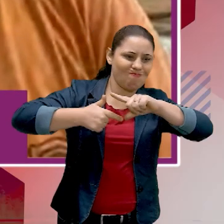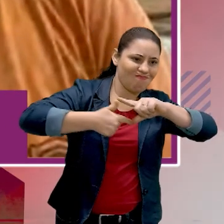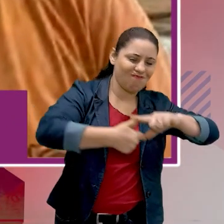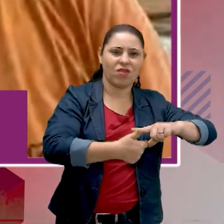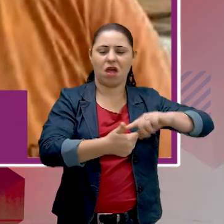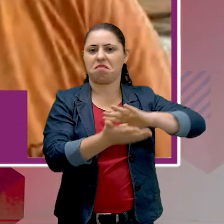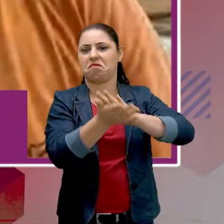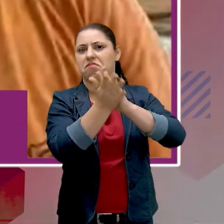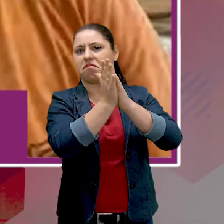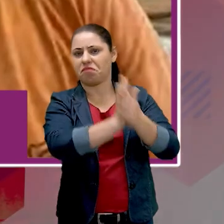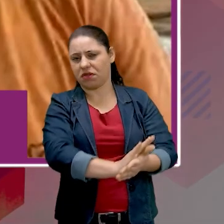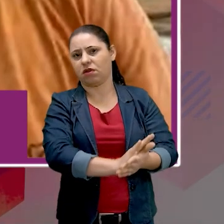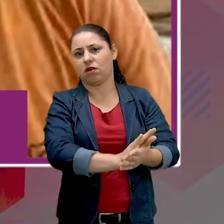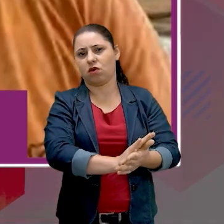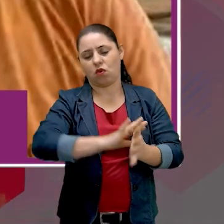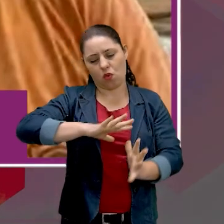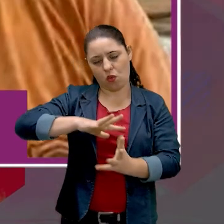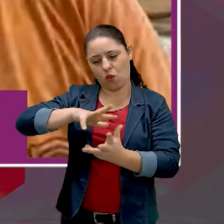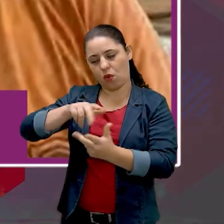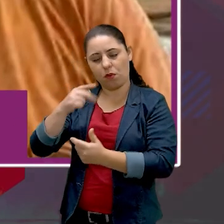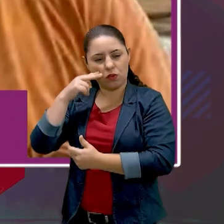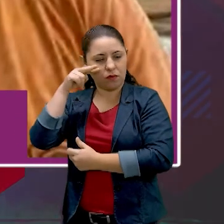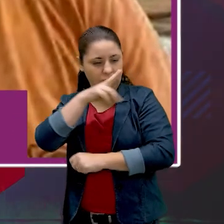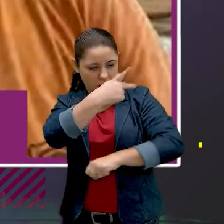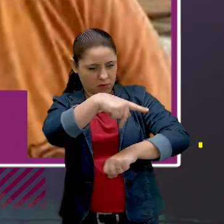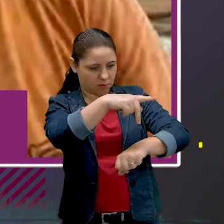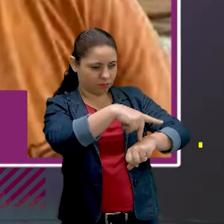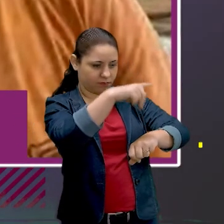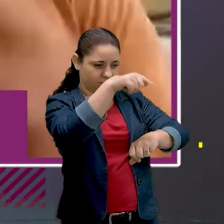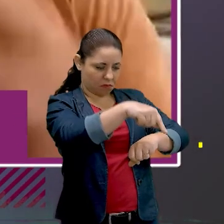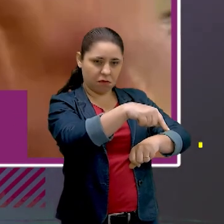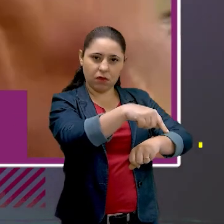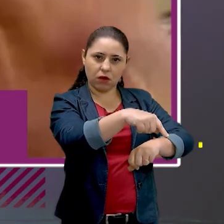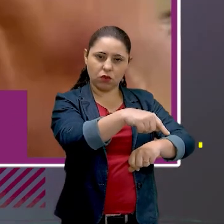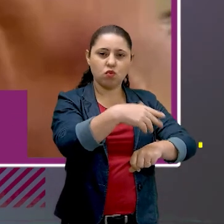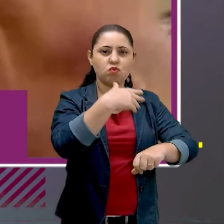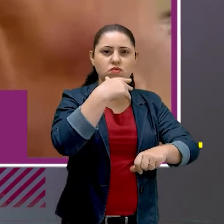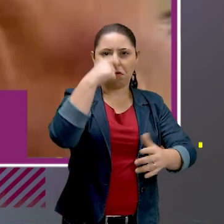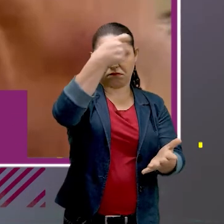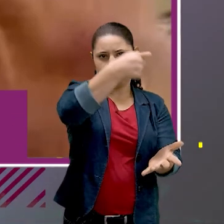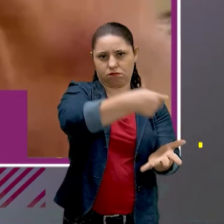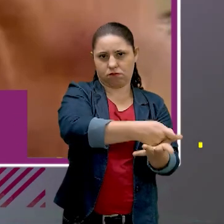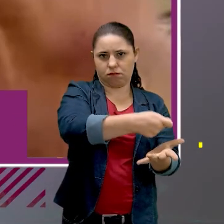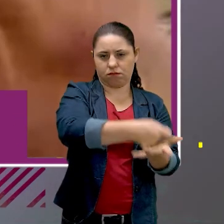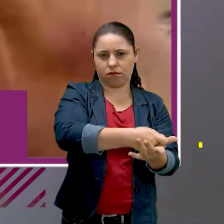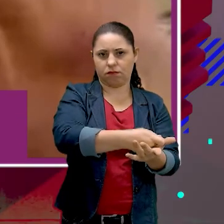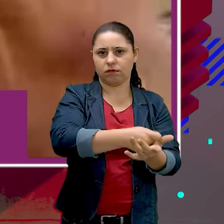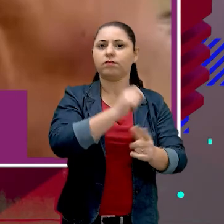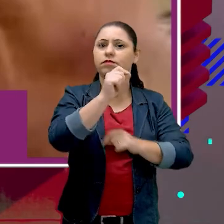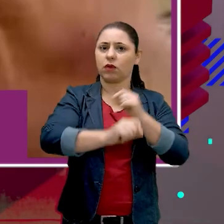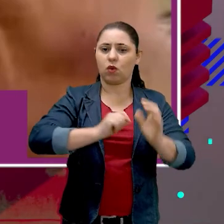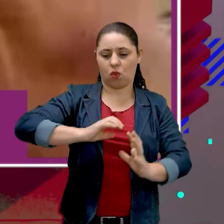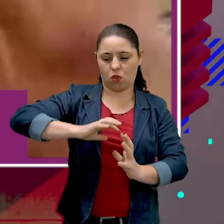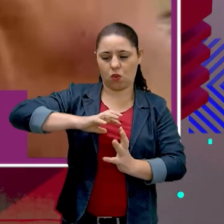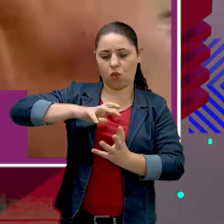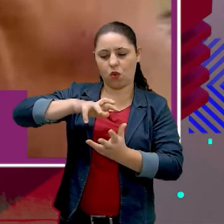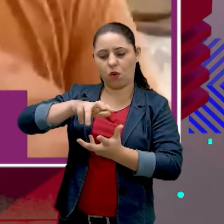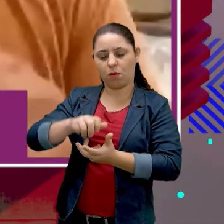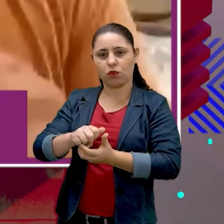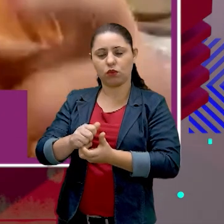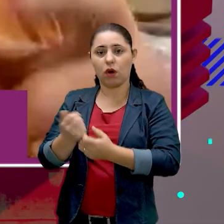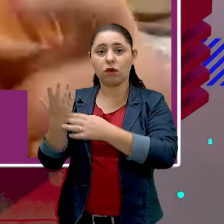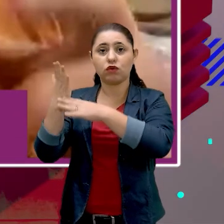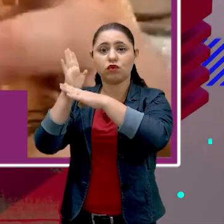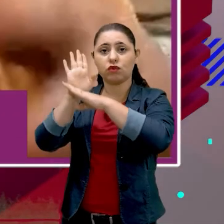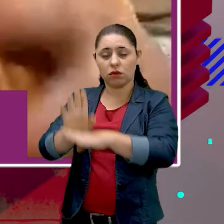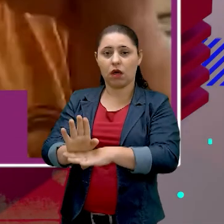restrições, sanções, o mundo visualizar um país, o mundo visualizar um ditador, um autocrata, e, de certa forma, o mundo contribuir